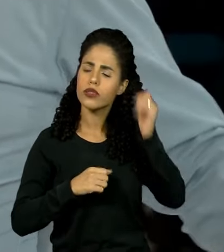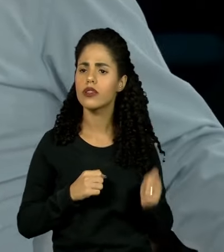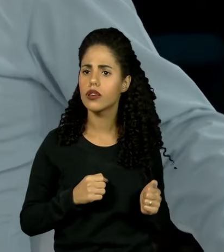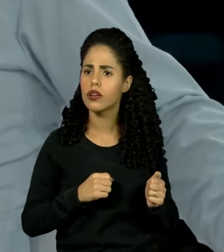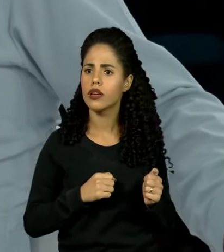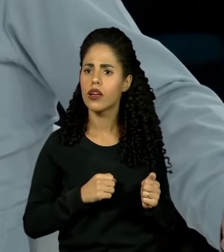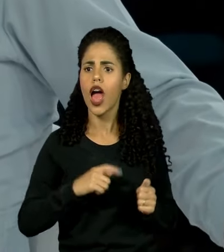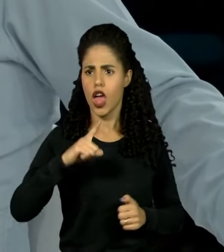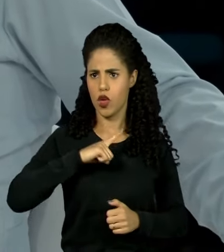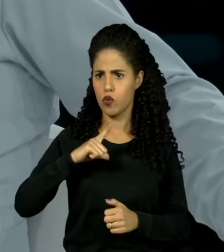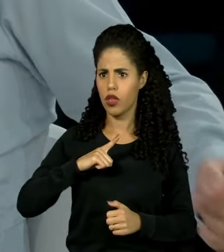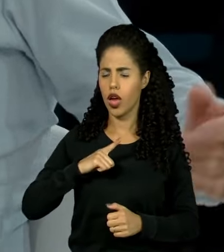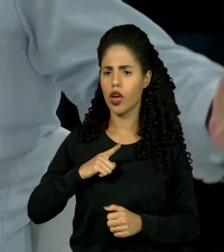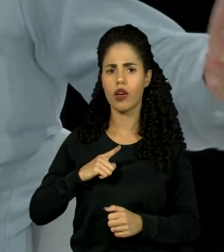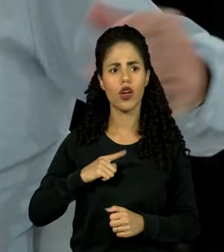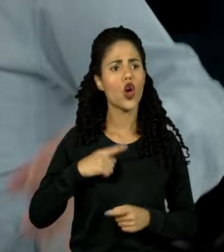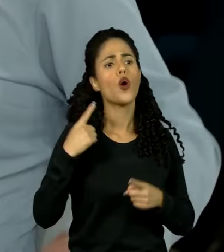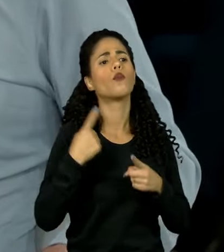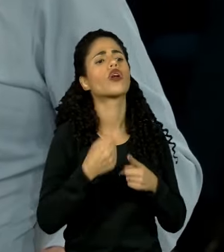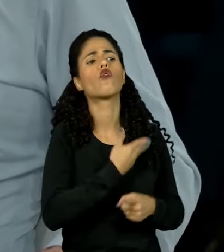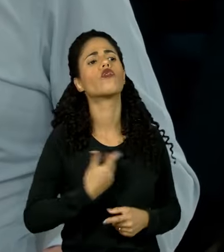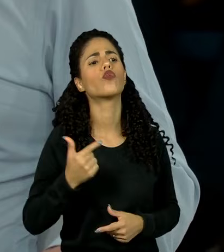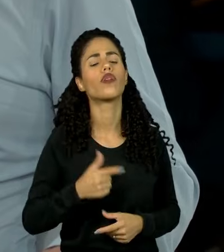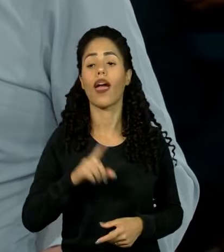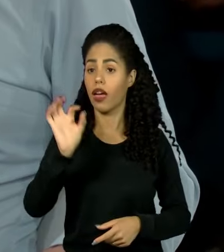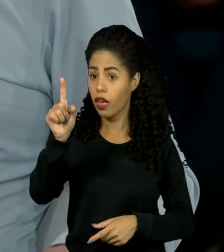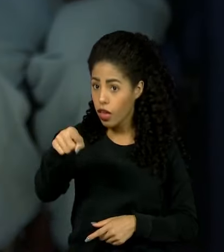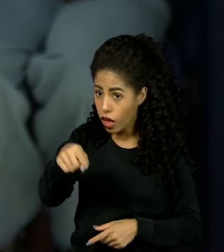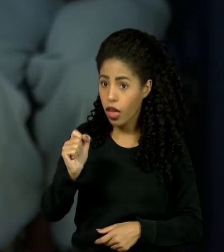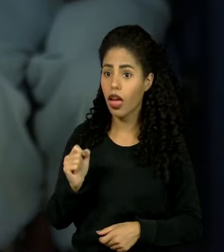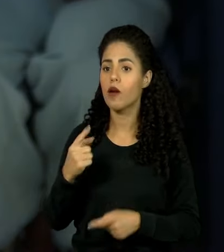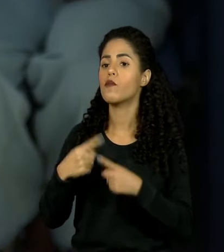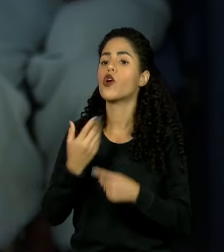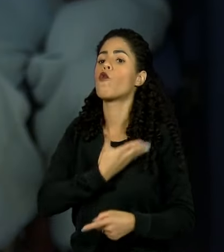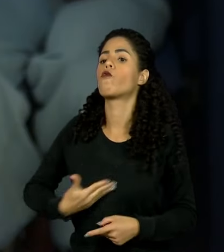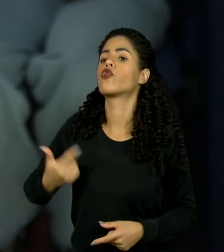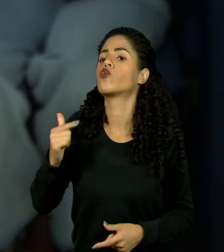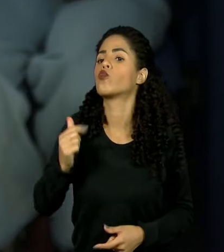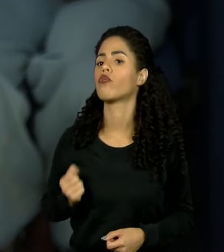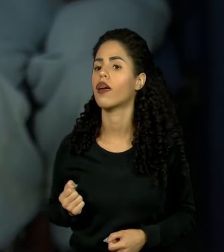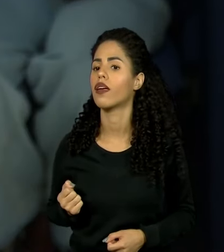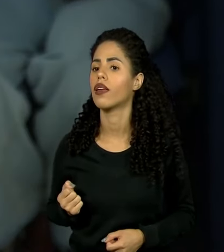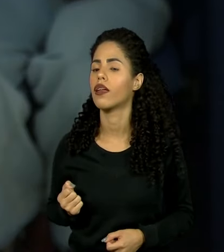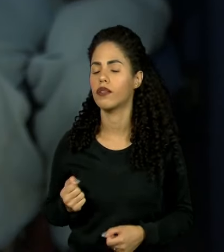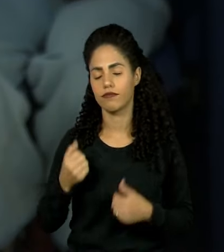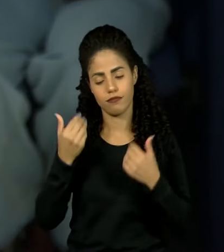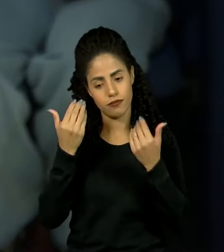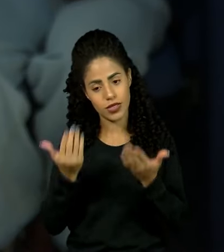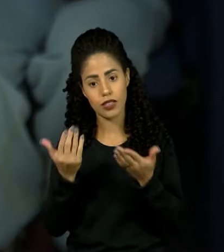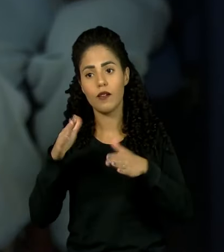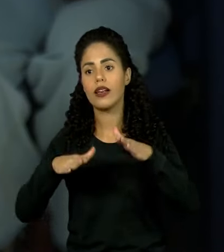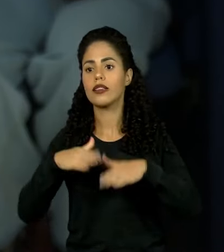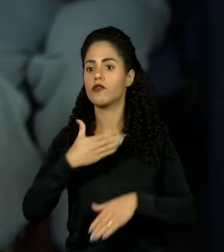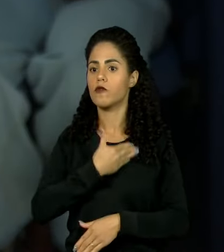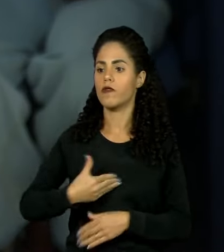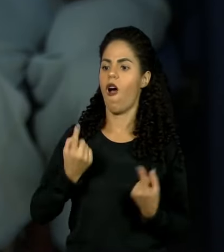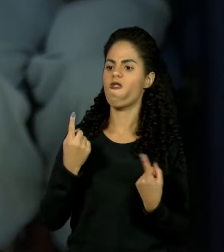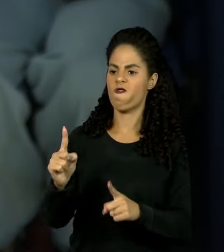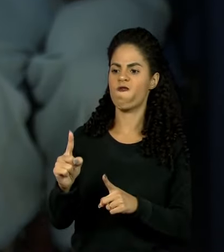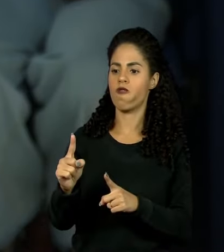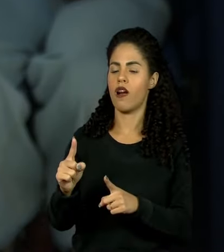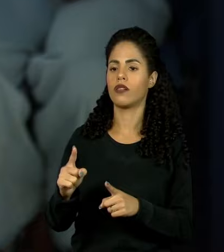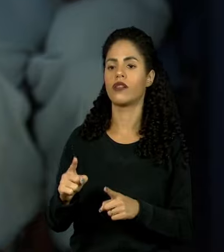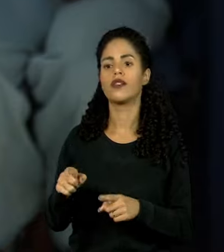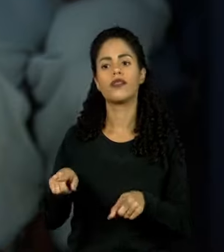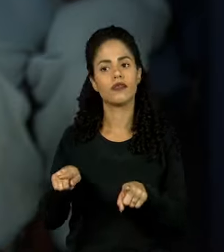tenho no Por que que você não pode me oferecer isso em algum momento isso chega aos governantes e eles são